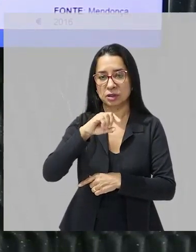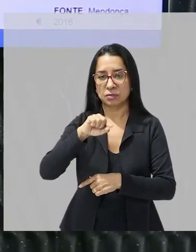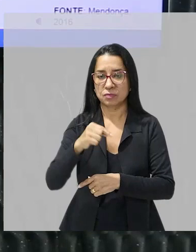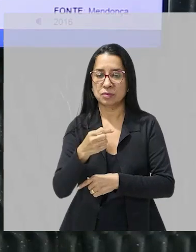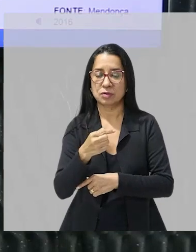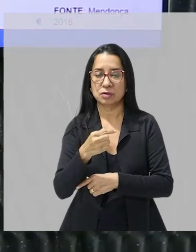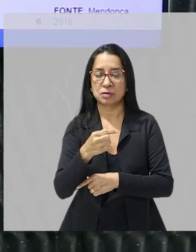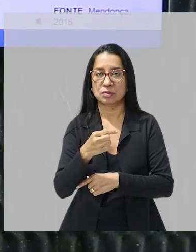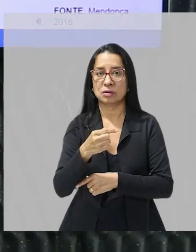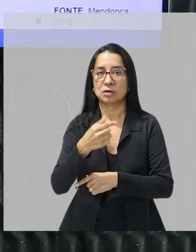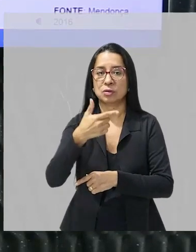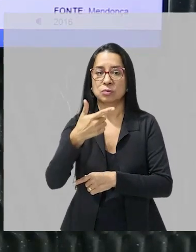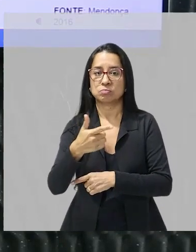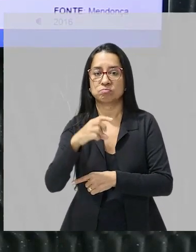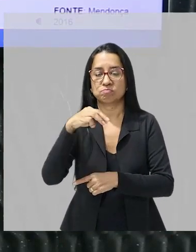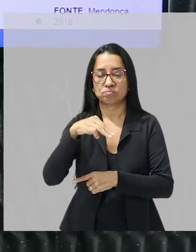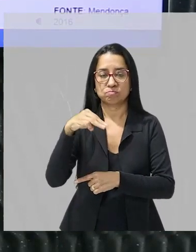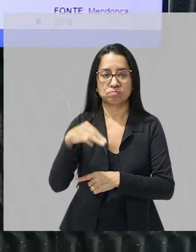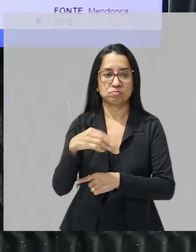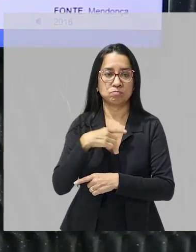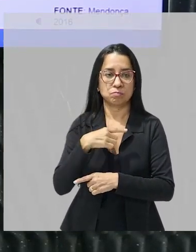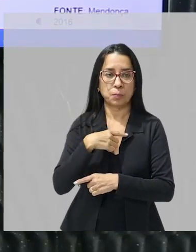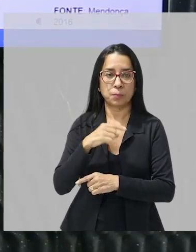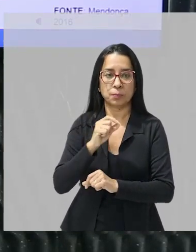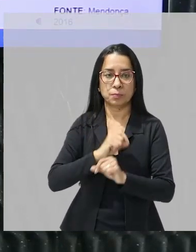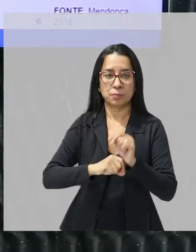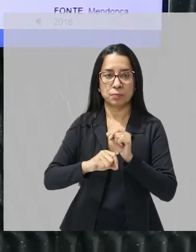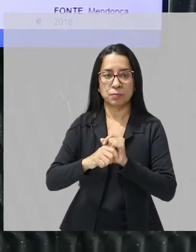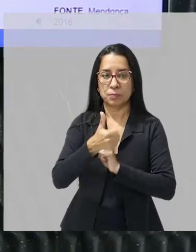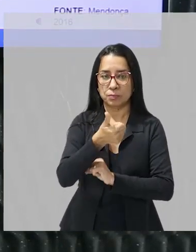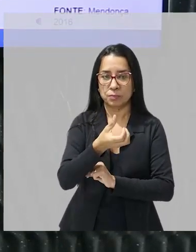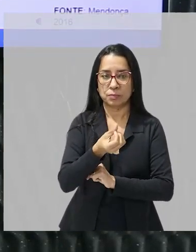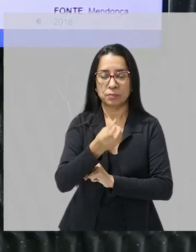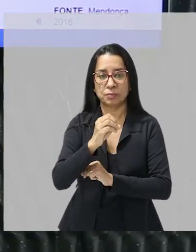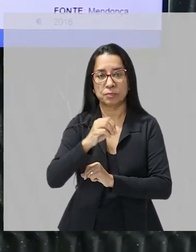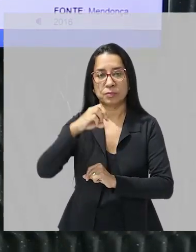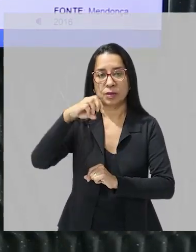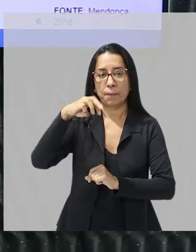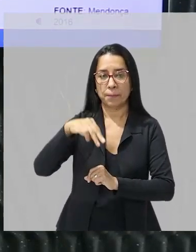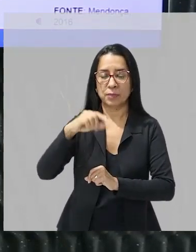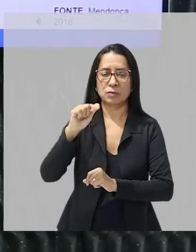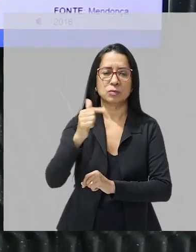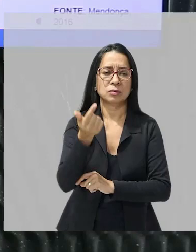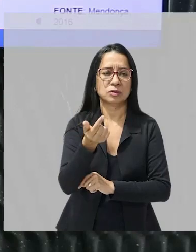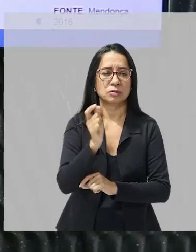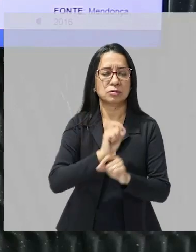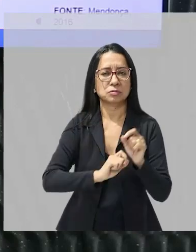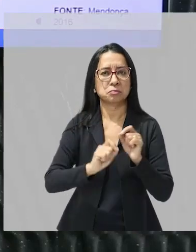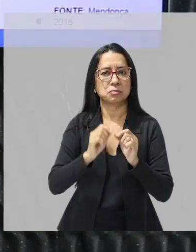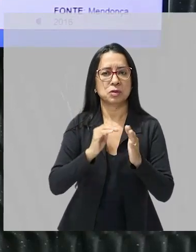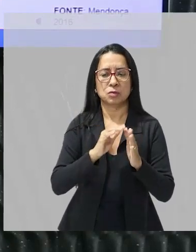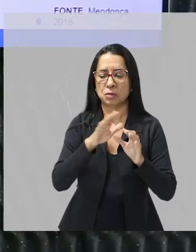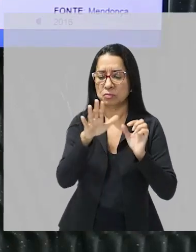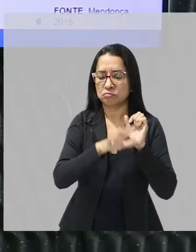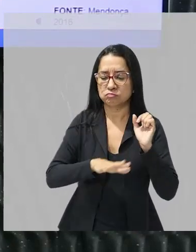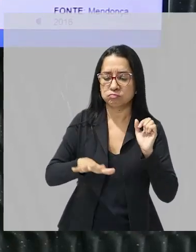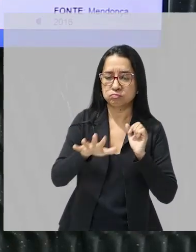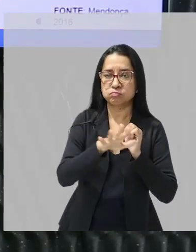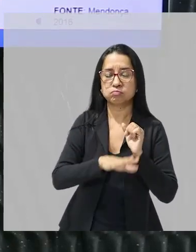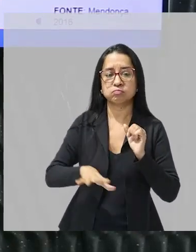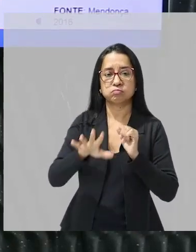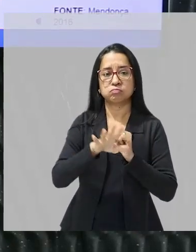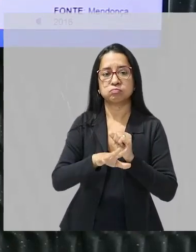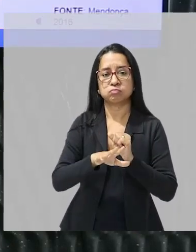superfície dos alvéolos é de cerca de 160 metros quadrados. Como assim? Tem tanta área de superfície